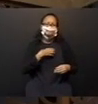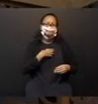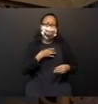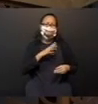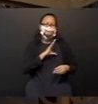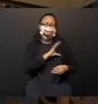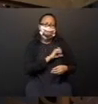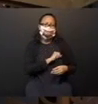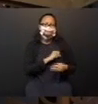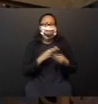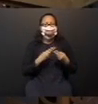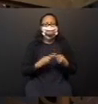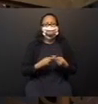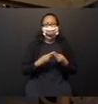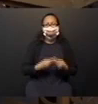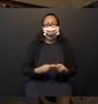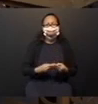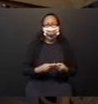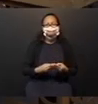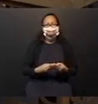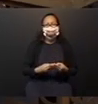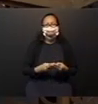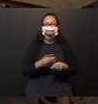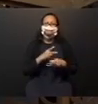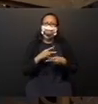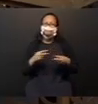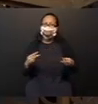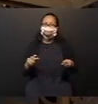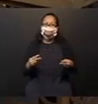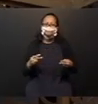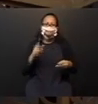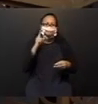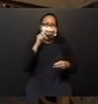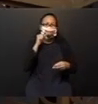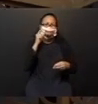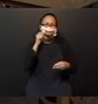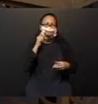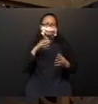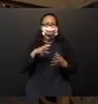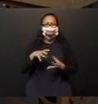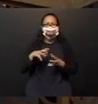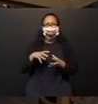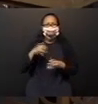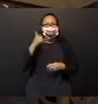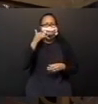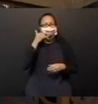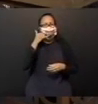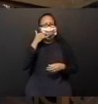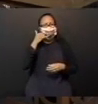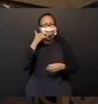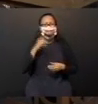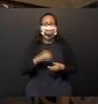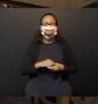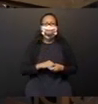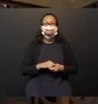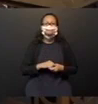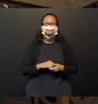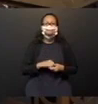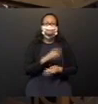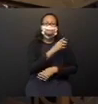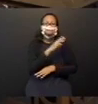raiva, etc. Para objetos, lápis, bola, óculos, telefone. Para os elementos